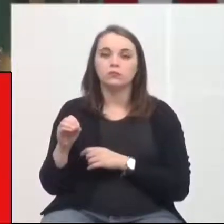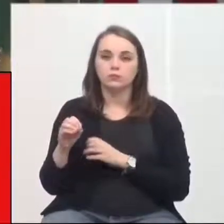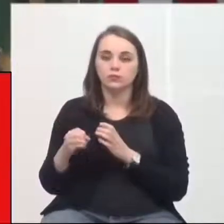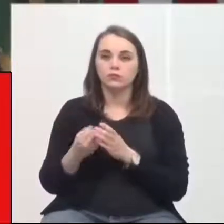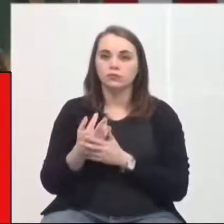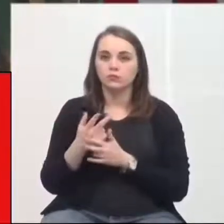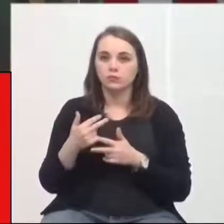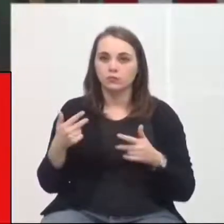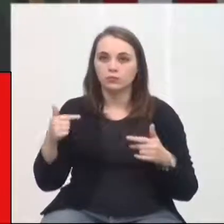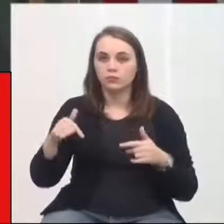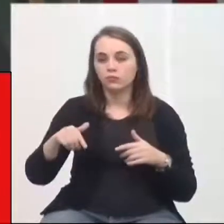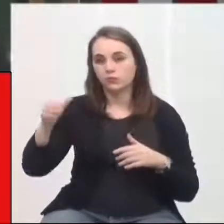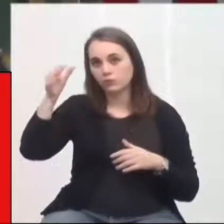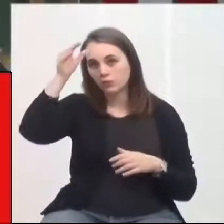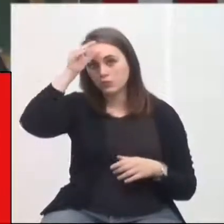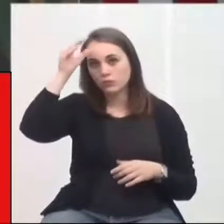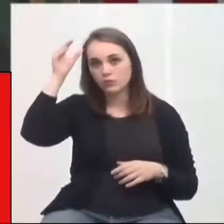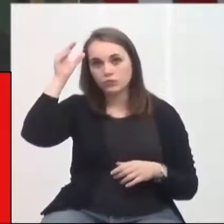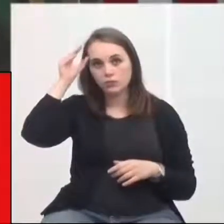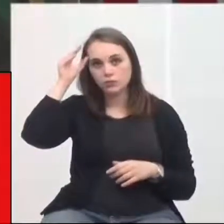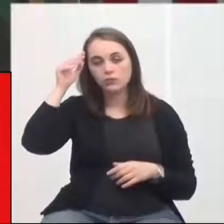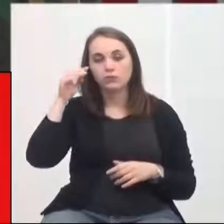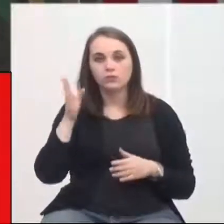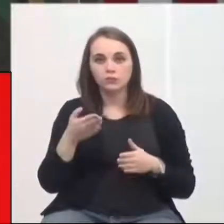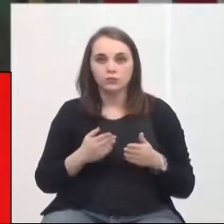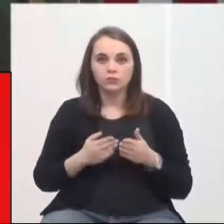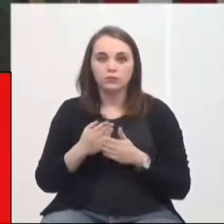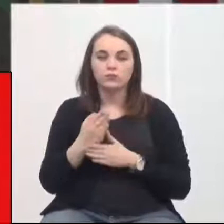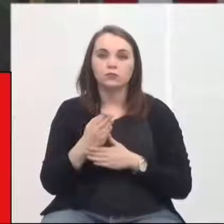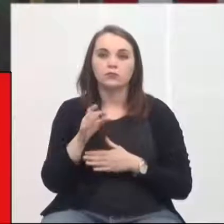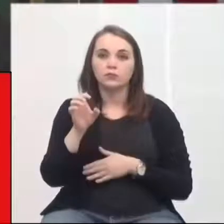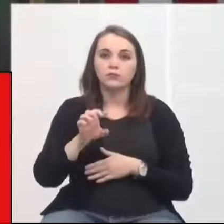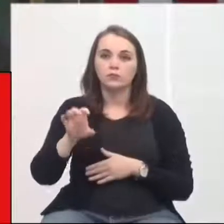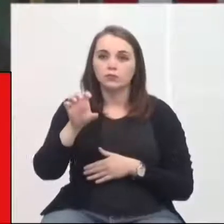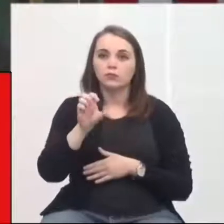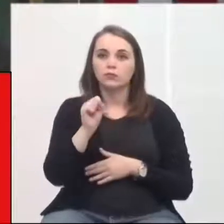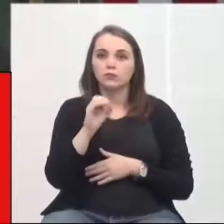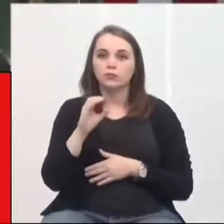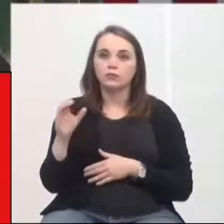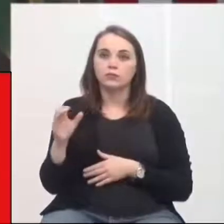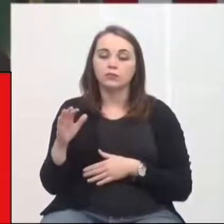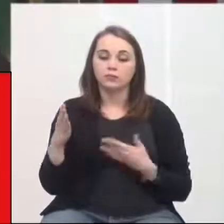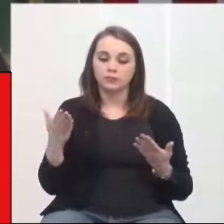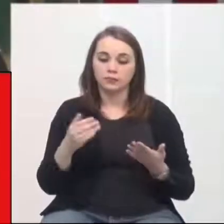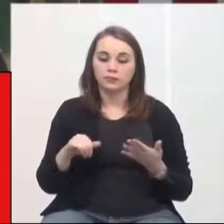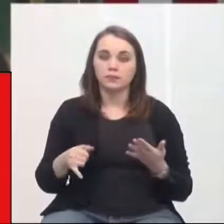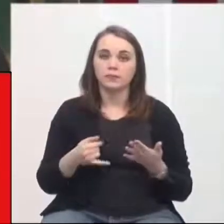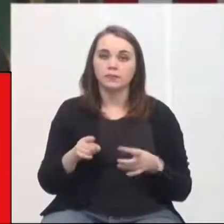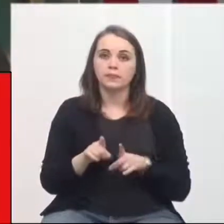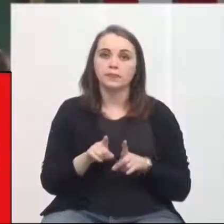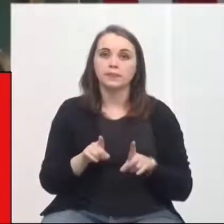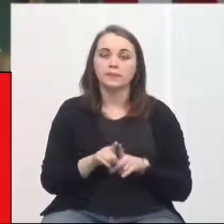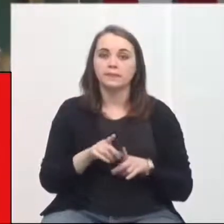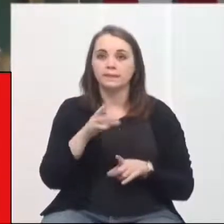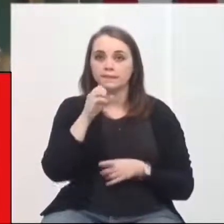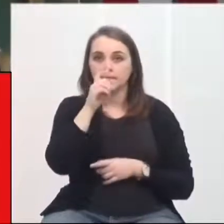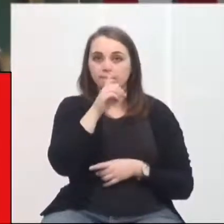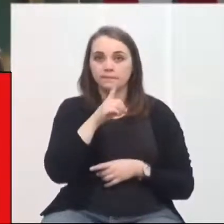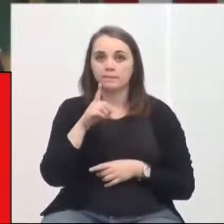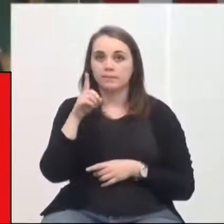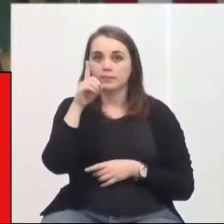aqui em Criciúma, como a gente já teve agora aprovado recentemente no estado de Santa Catarina. Nessa oportunidade também tive, né, nesse final de